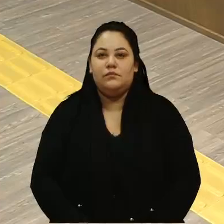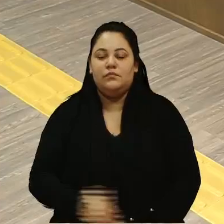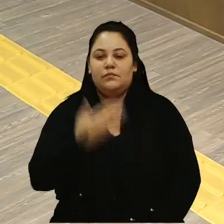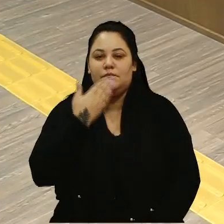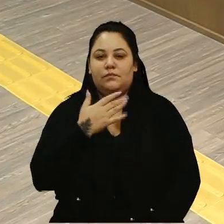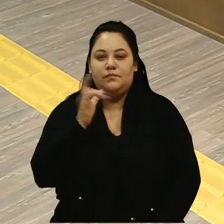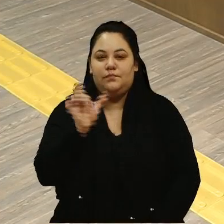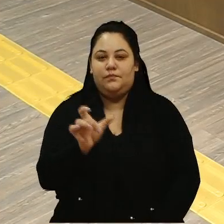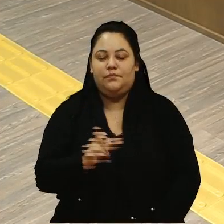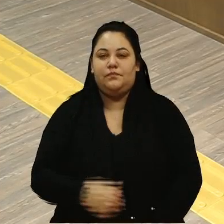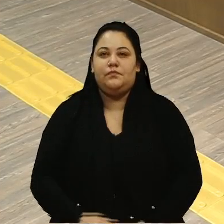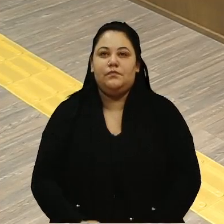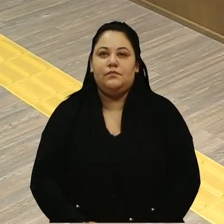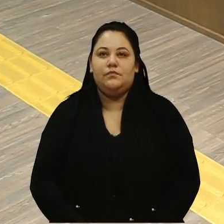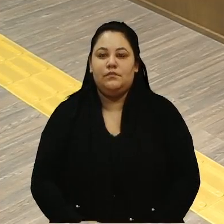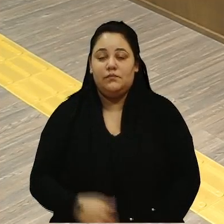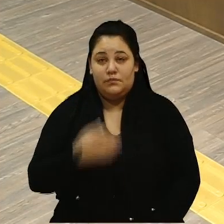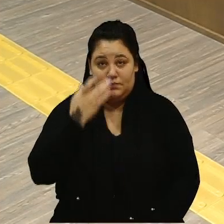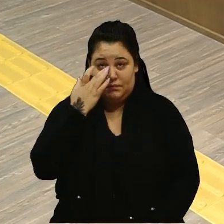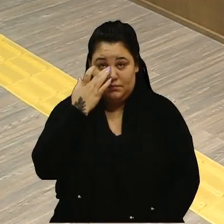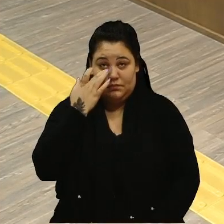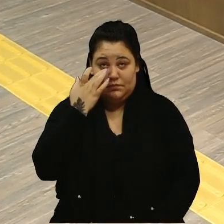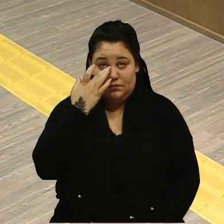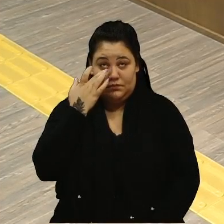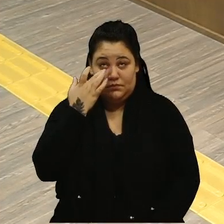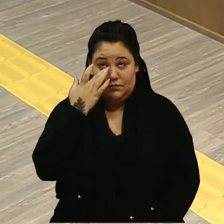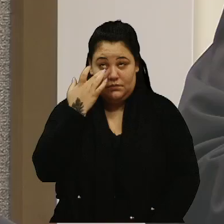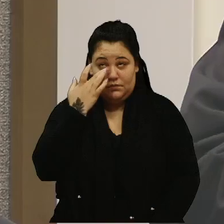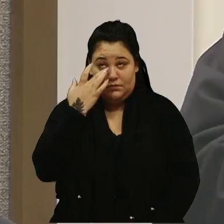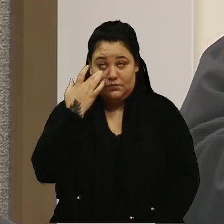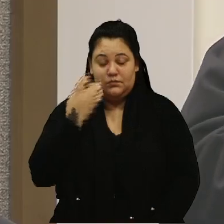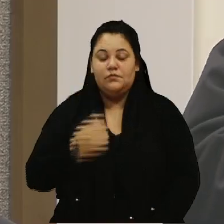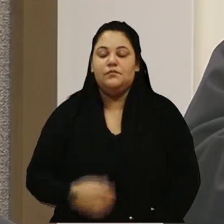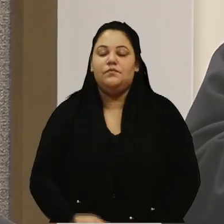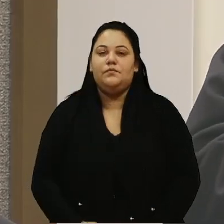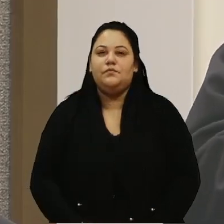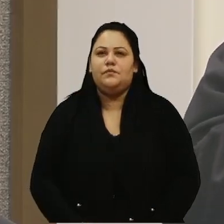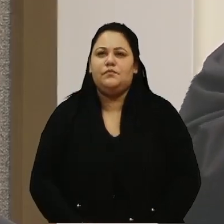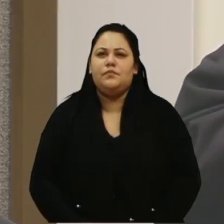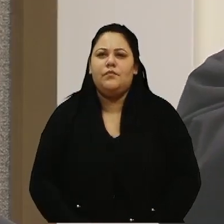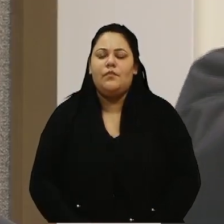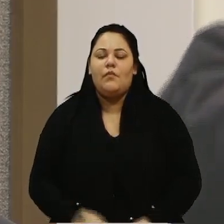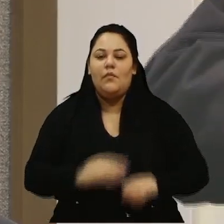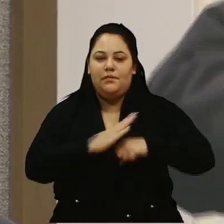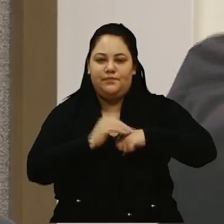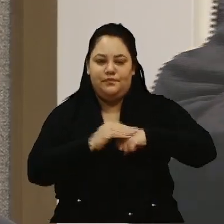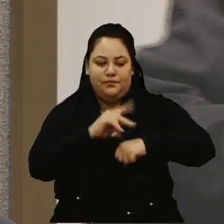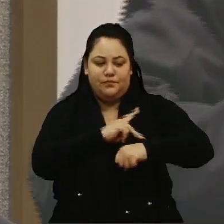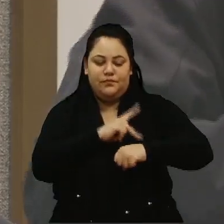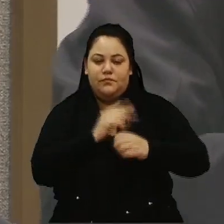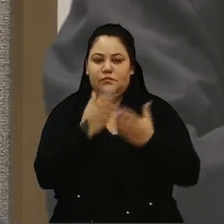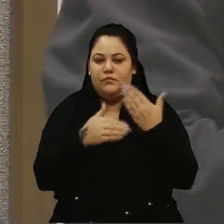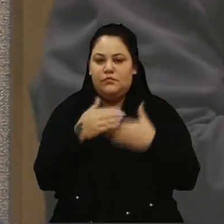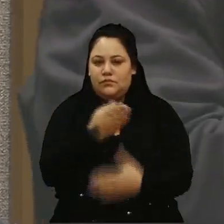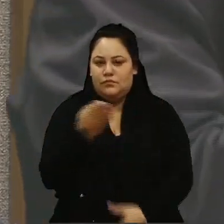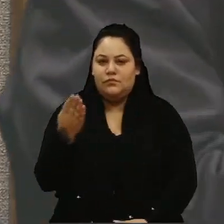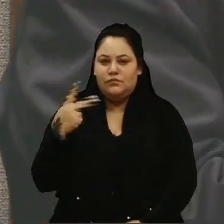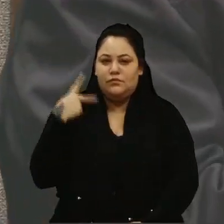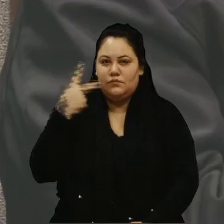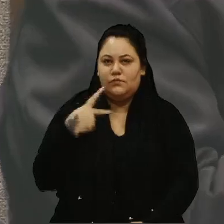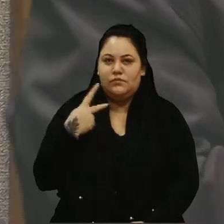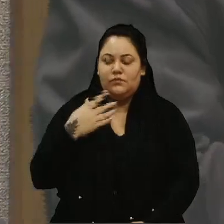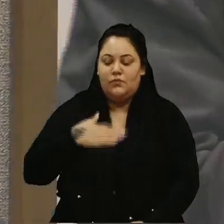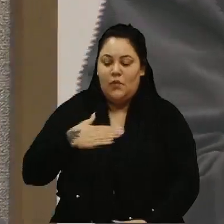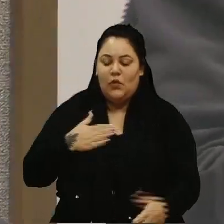presidente, se possível, rapidamente. Com a palavra, a vereadora Eloy Frisso. Meu caro presidente, senhoras e senhores vereadores, no meu período de